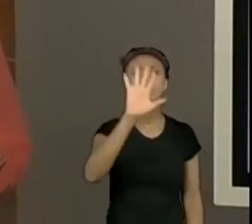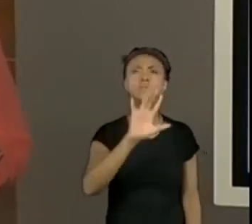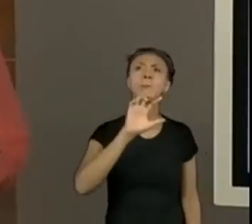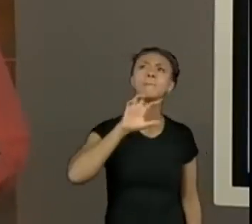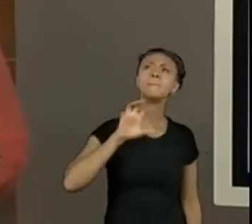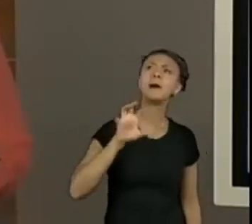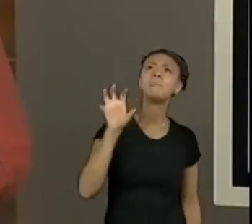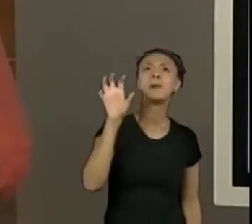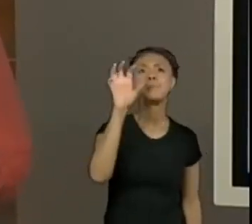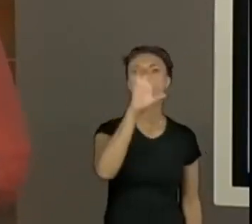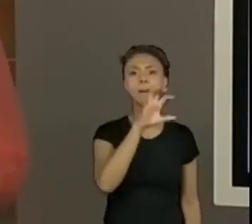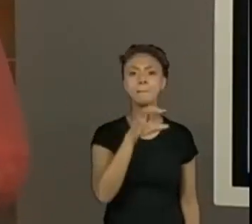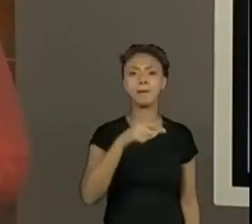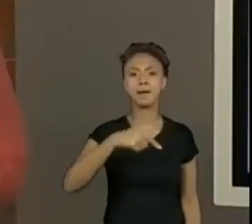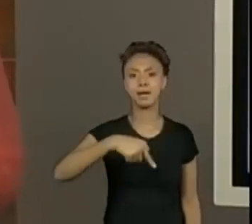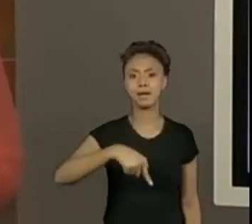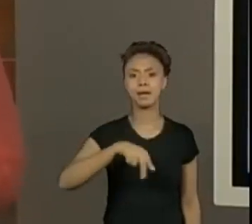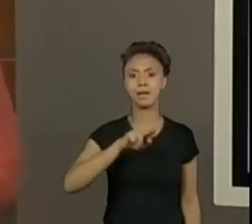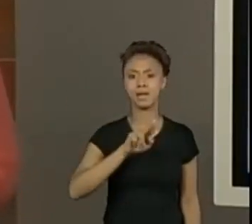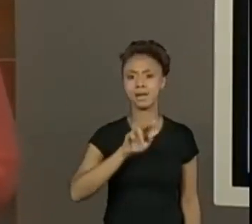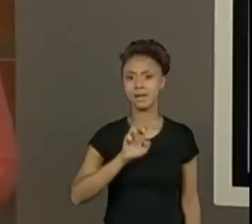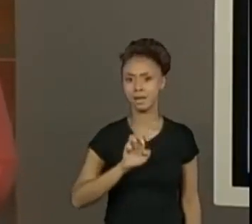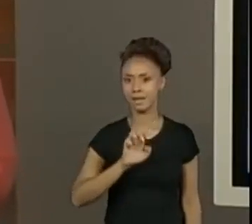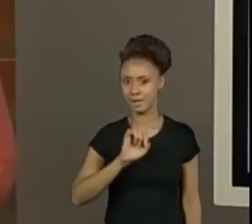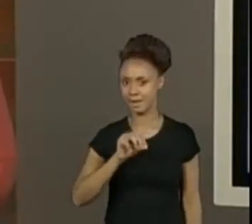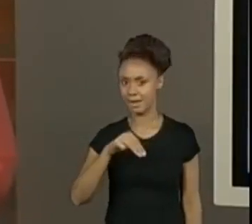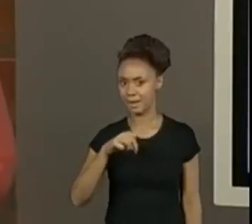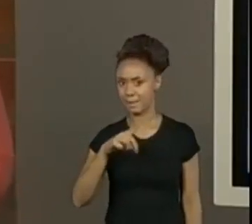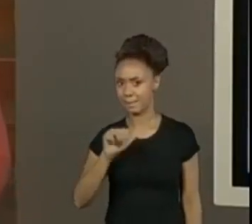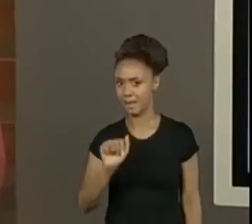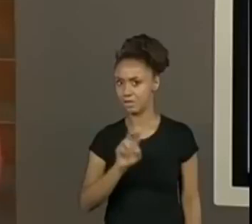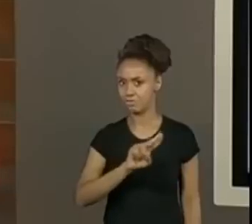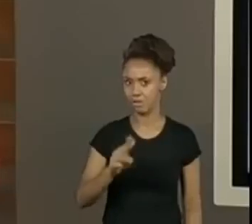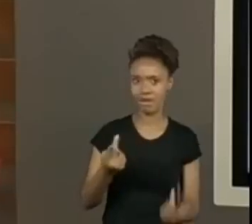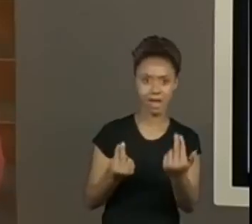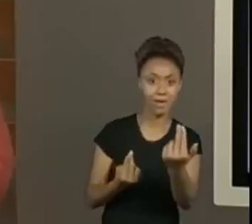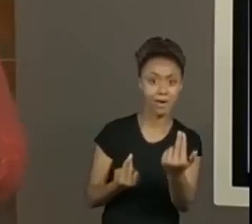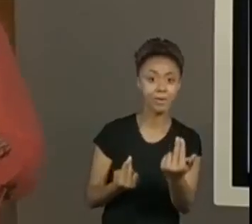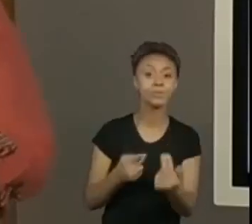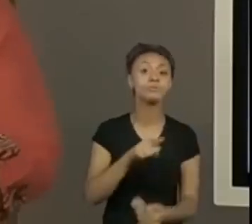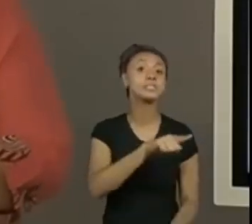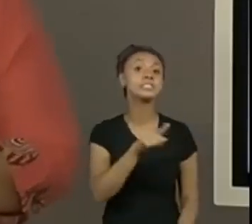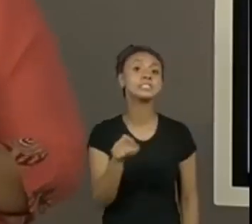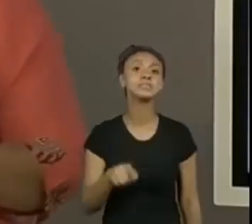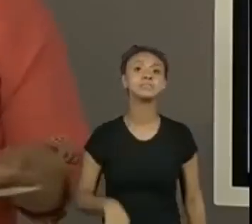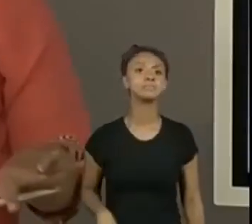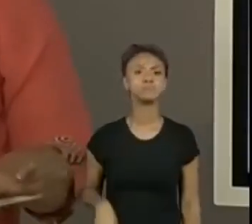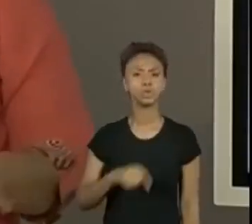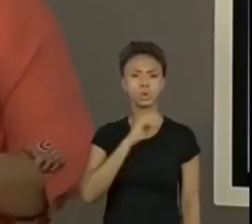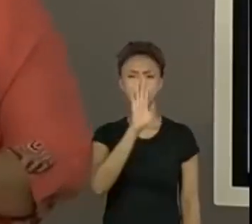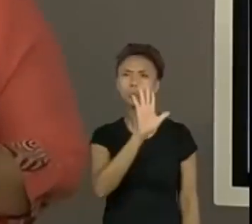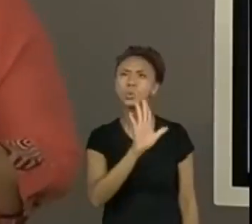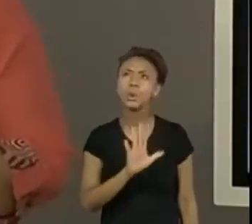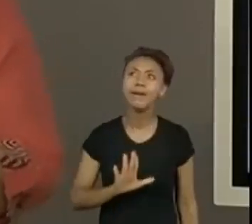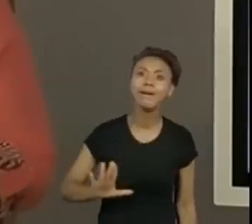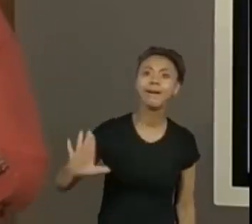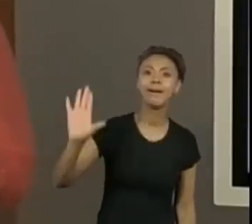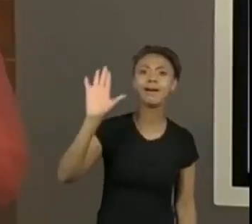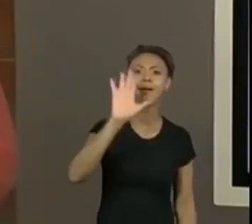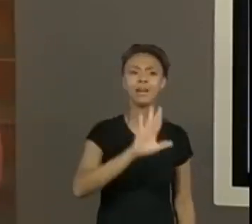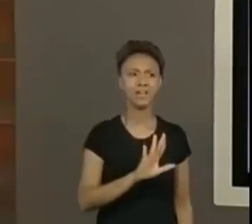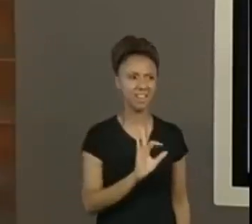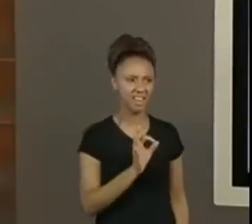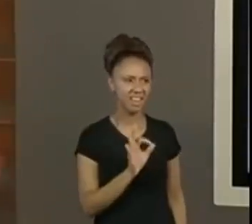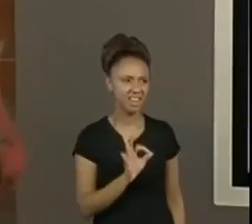regiões, a queimada também chama queimada? O que vocês acham? é queimada no Brasil todo? Professora Kelly,